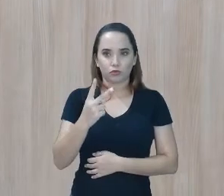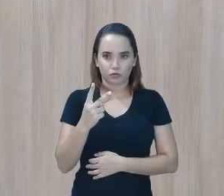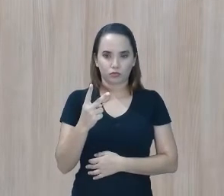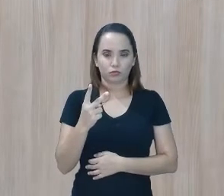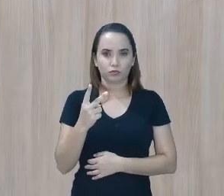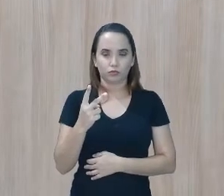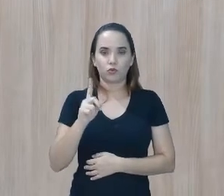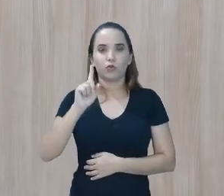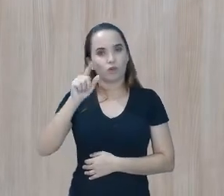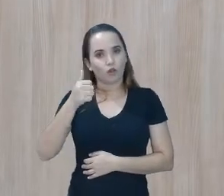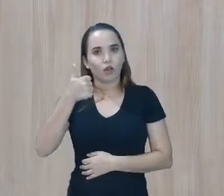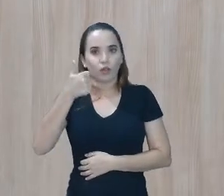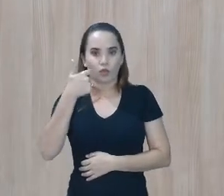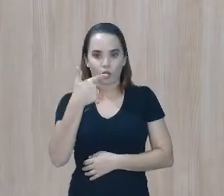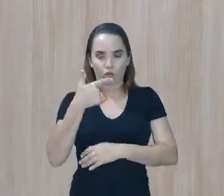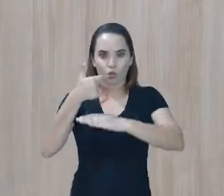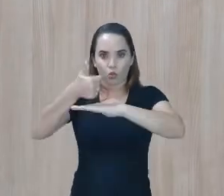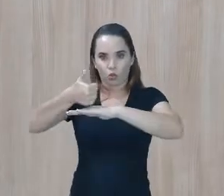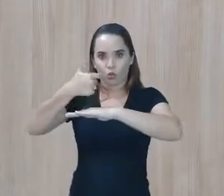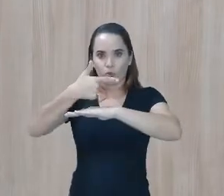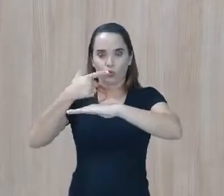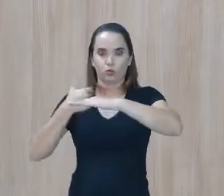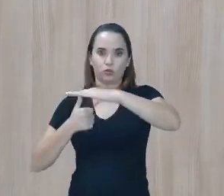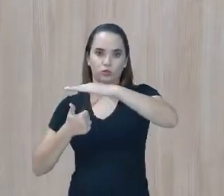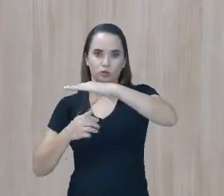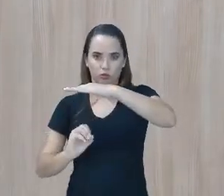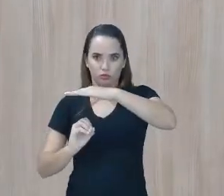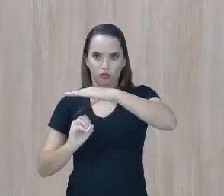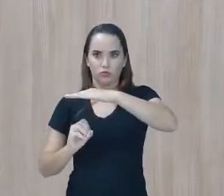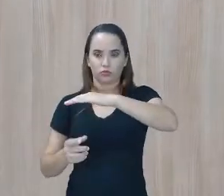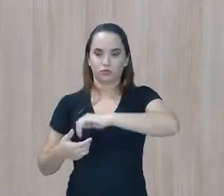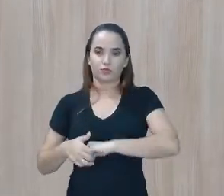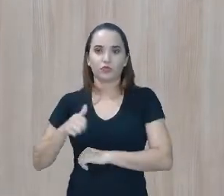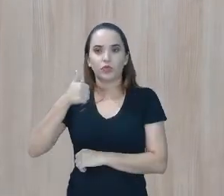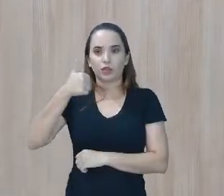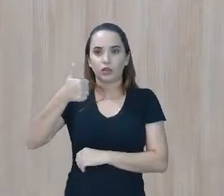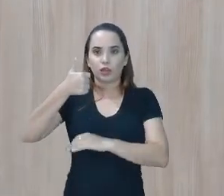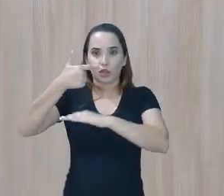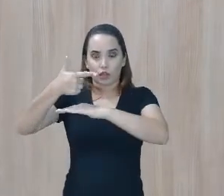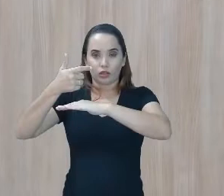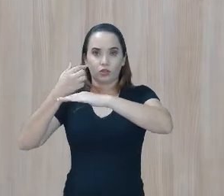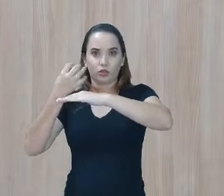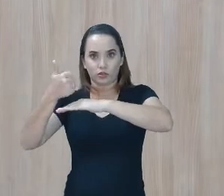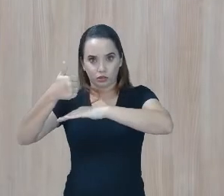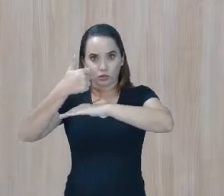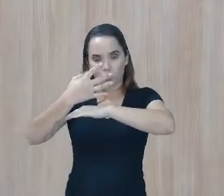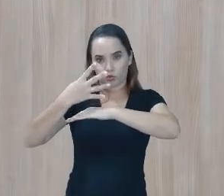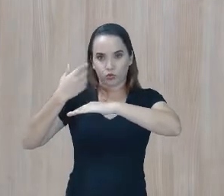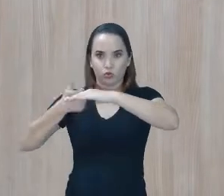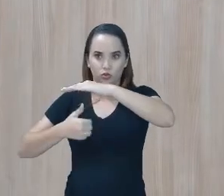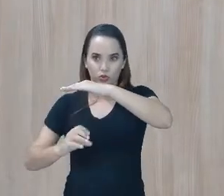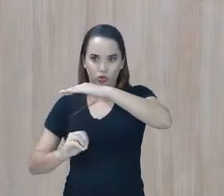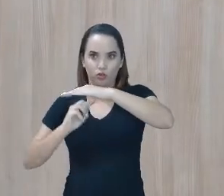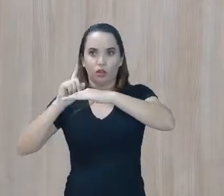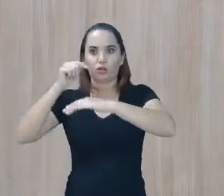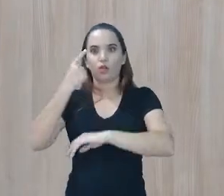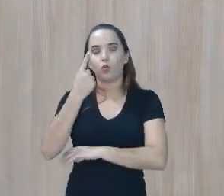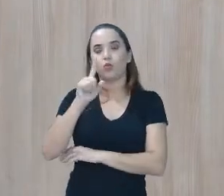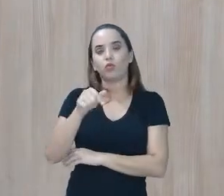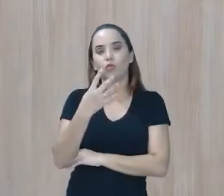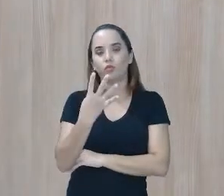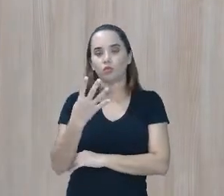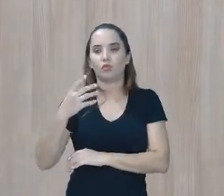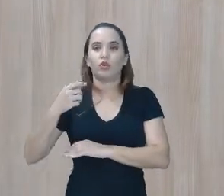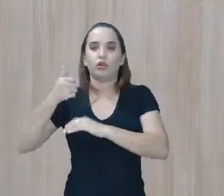1,2 é 12 sobre 10. A próxima, eu vou ter aqui, ó, 14 sobre 10 é 1,4.